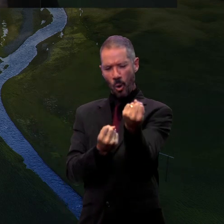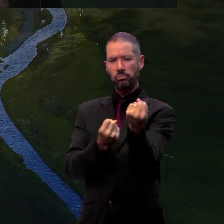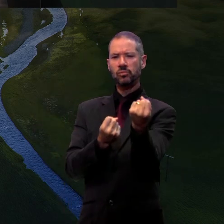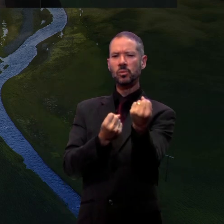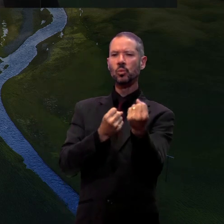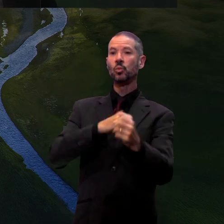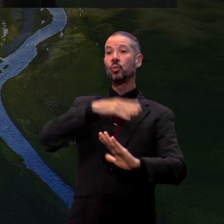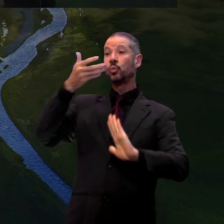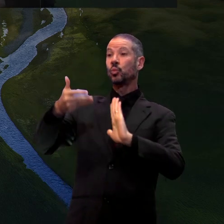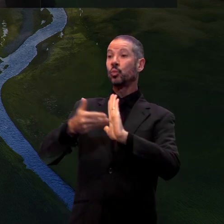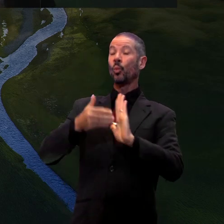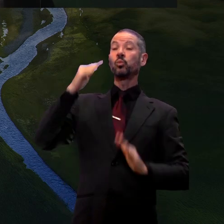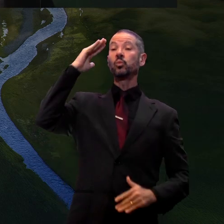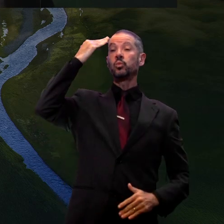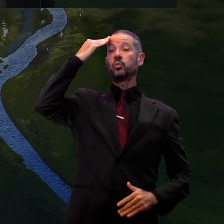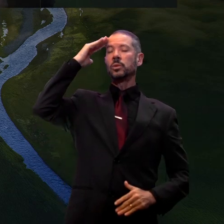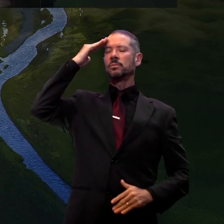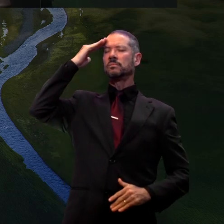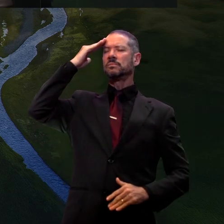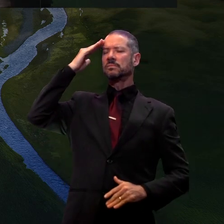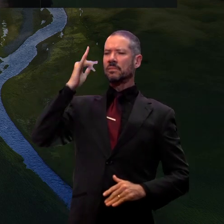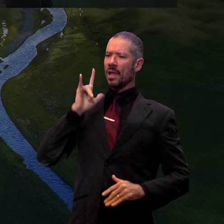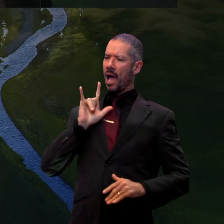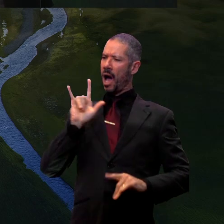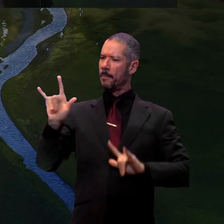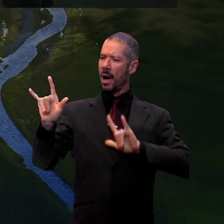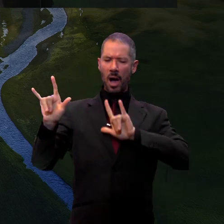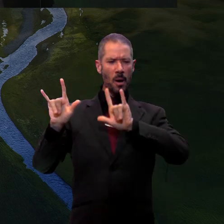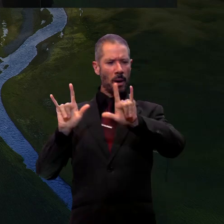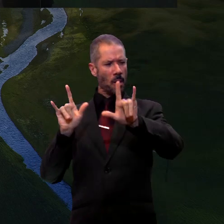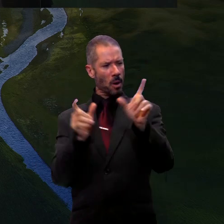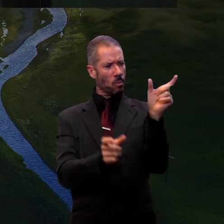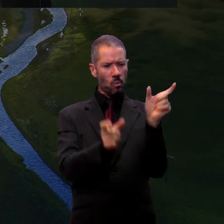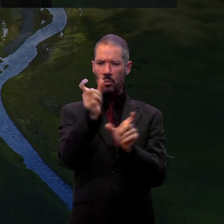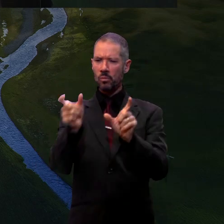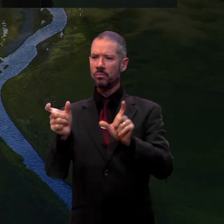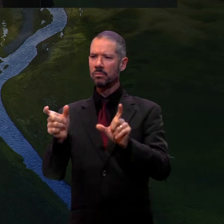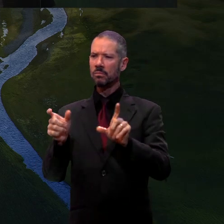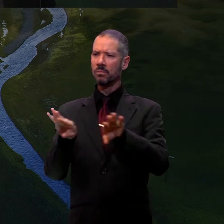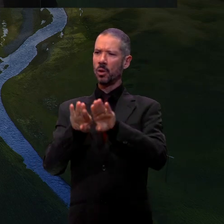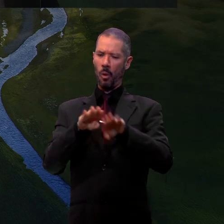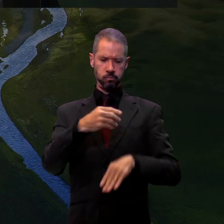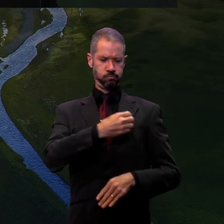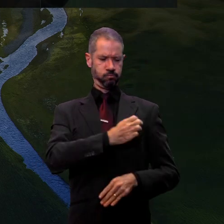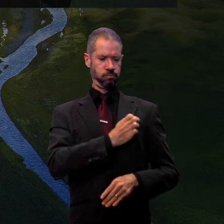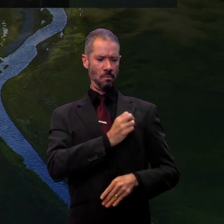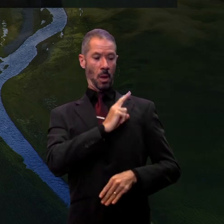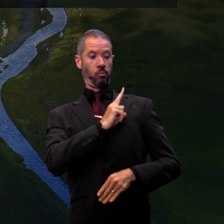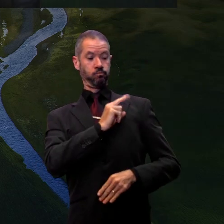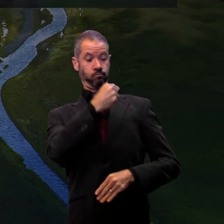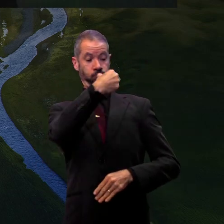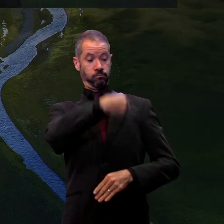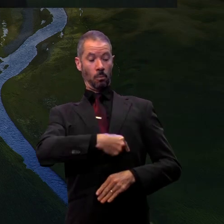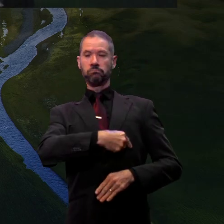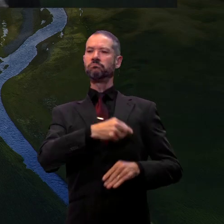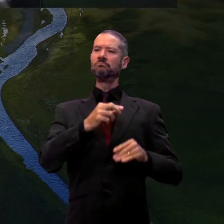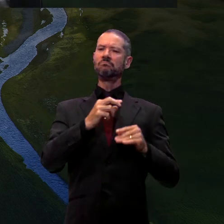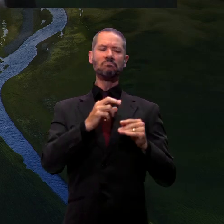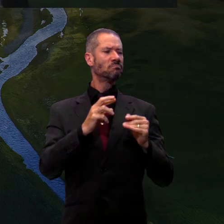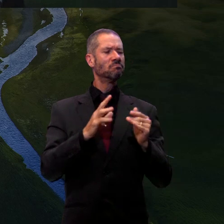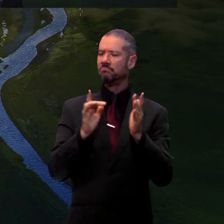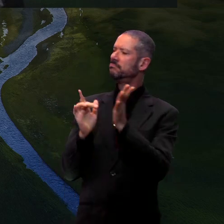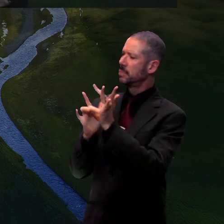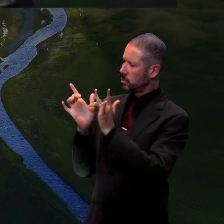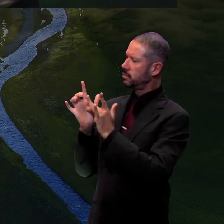seu entendimento, e ame o seu próximo como a si mesmo. Disse Jesus: